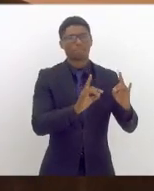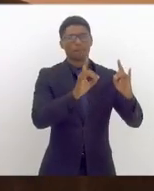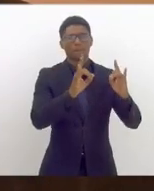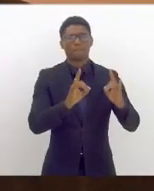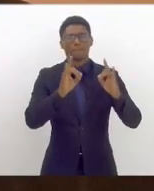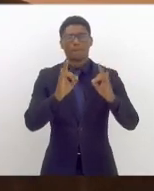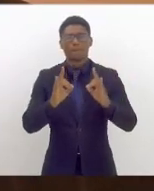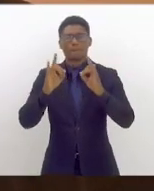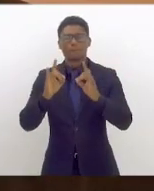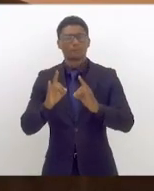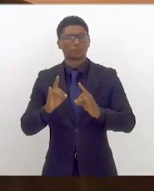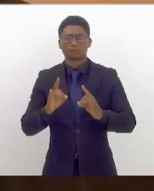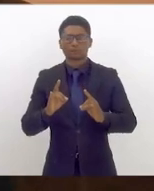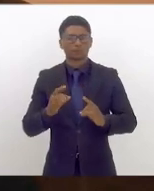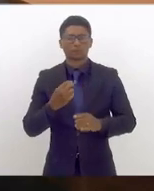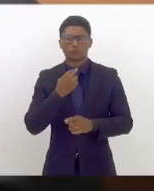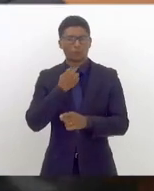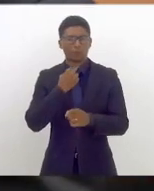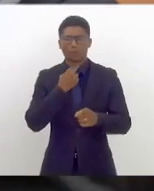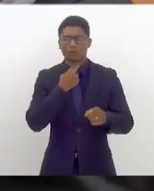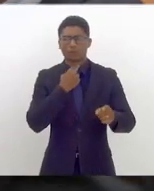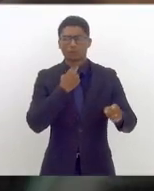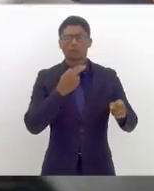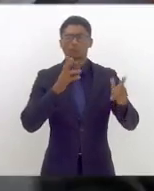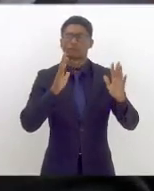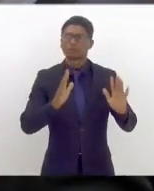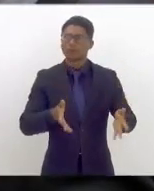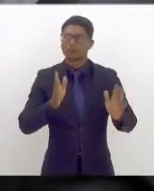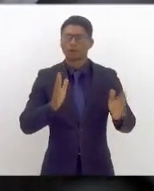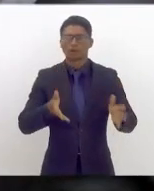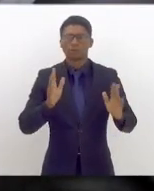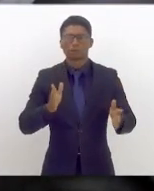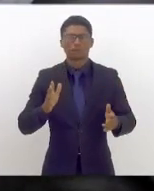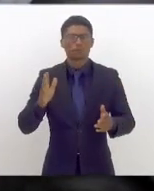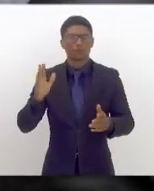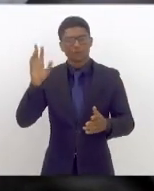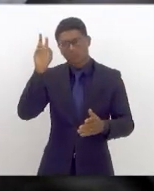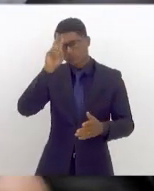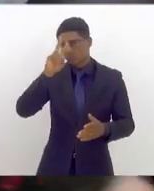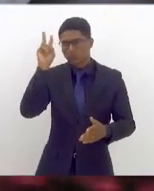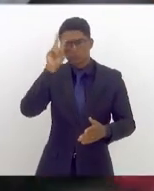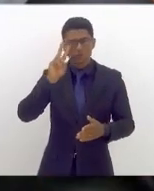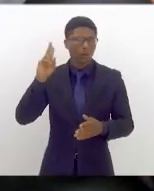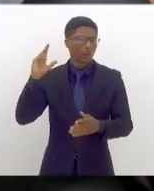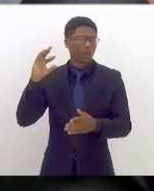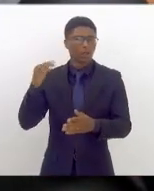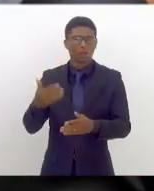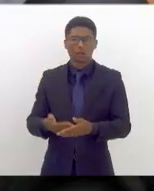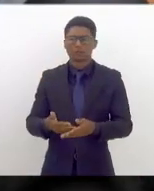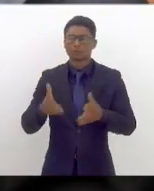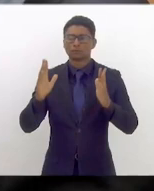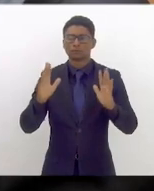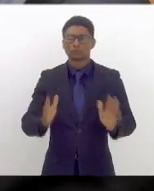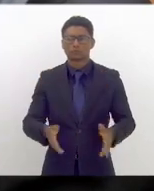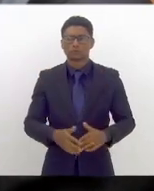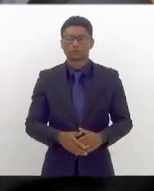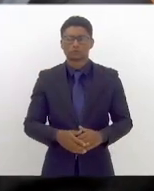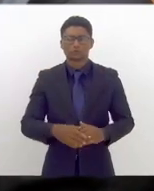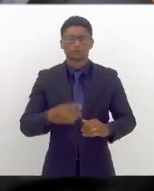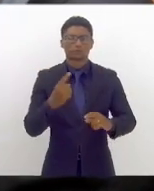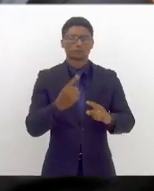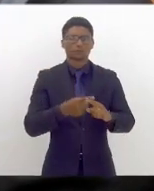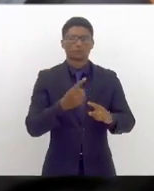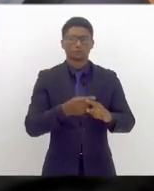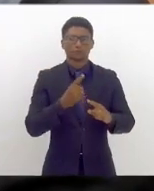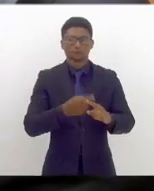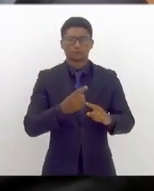senhor presidente isto já está historicamente resolvido seu presidente porque afetaria